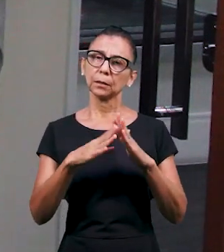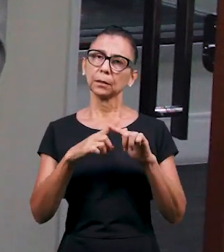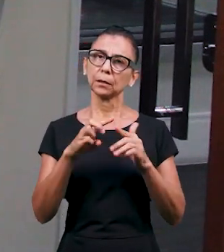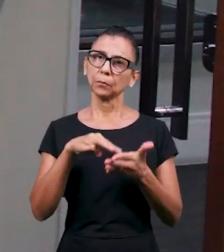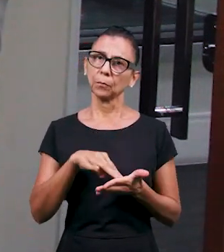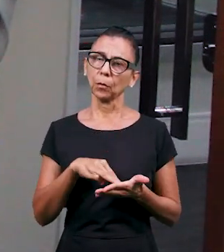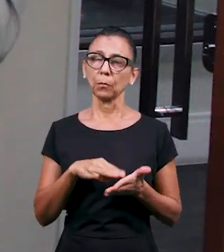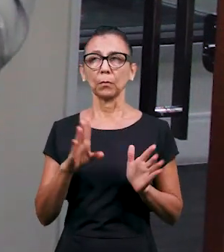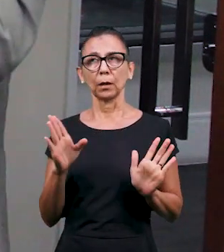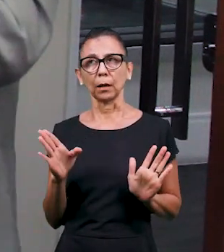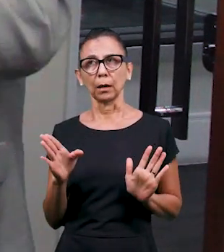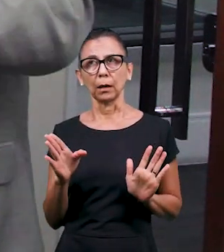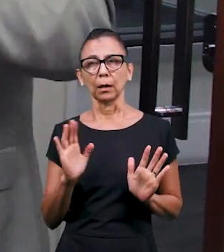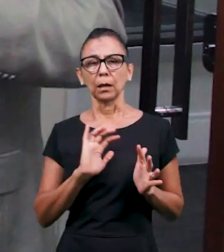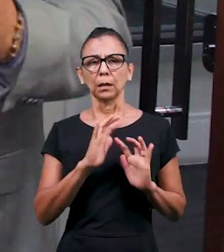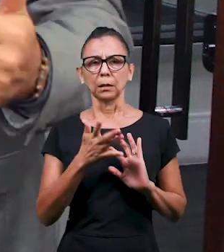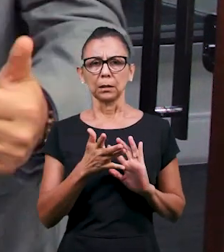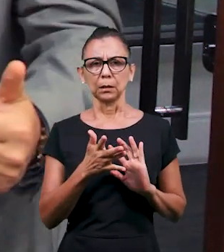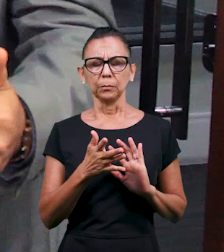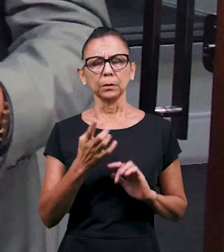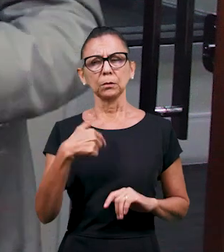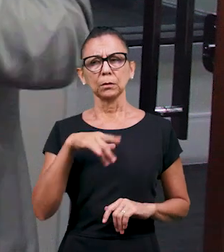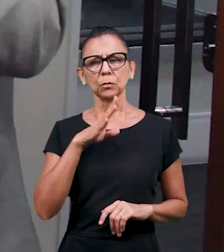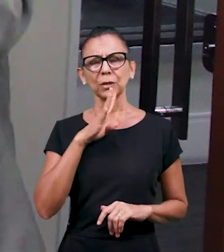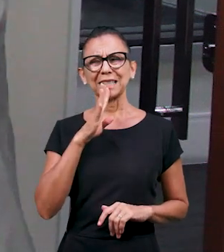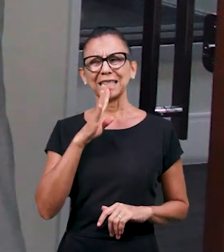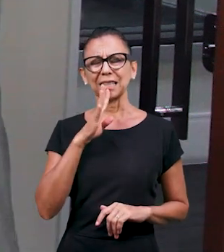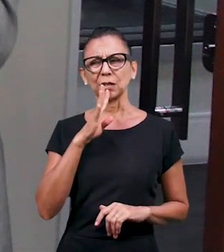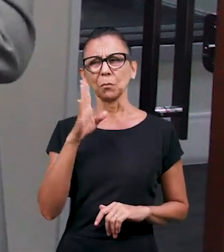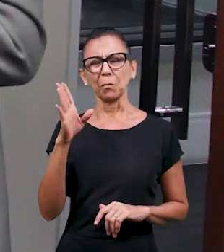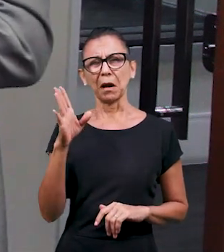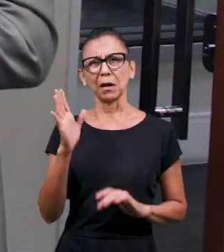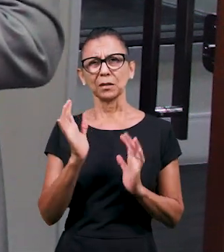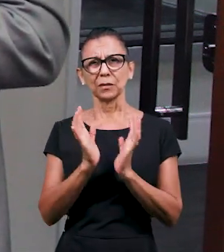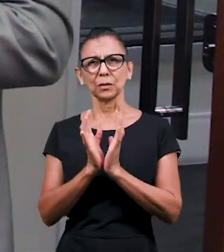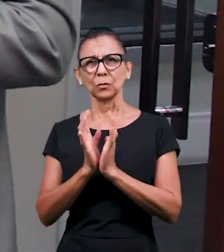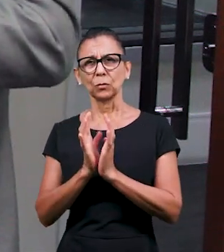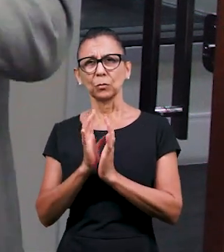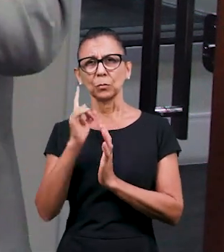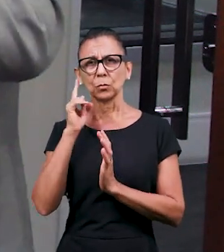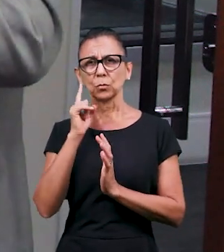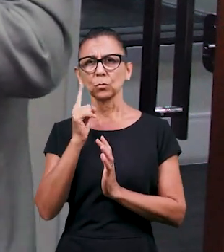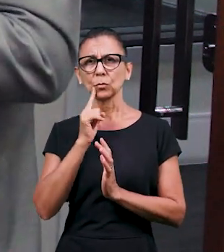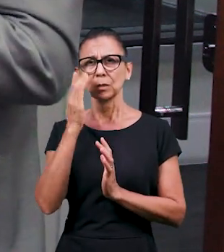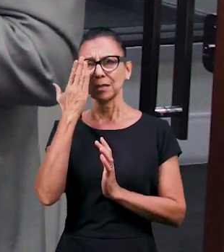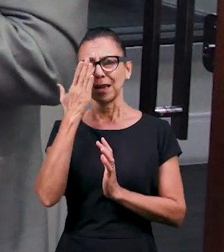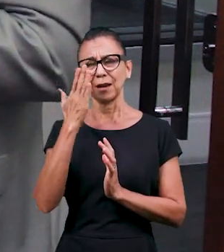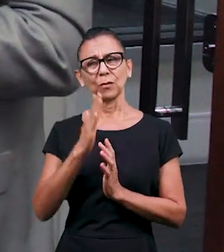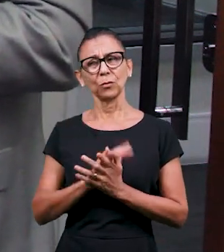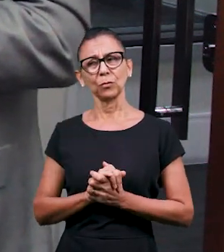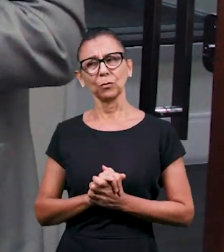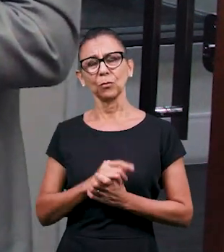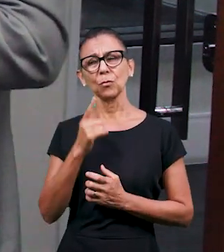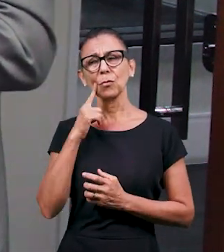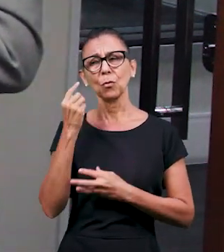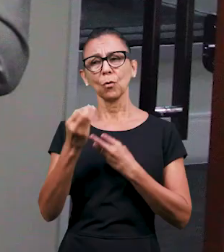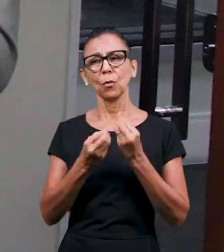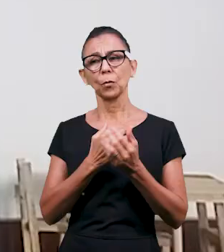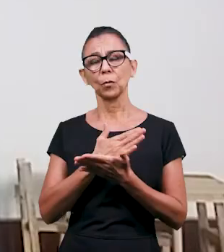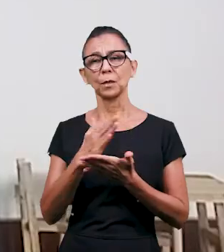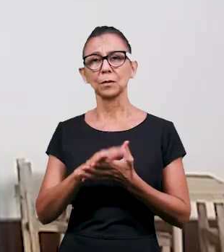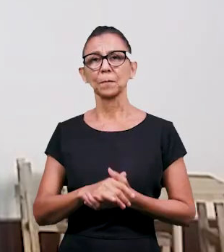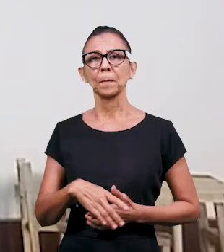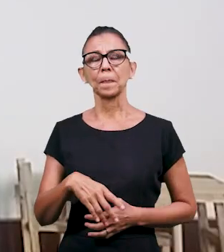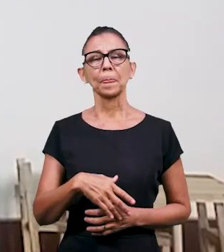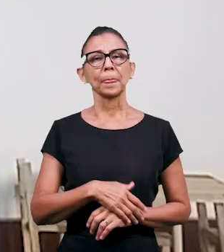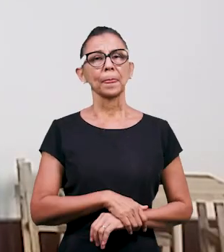dentro da igreja? Quer dizer, a gente conhece o início do trabalho de Libras, mas esse trabalho diretamente com o surdo cego, como é que ele começou dentro da Igreja Maranata? Olha,